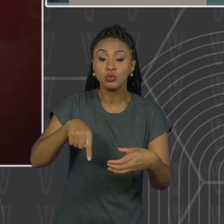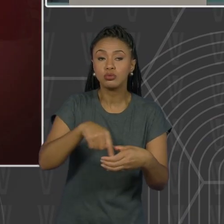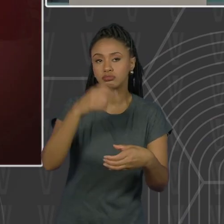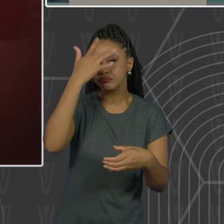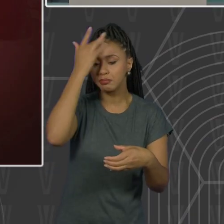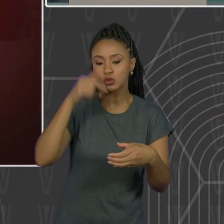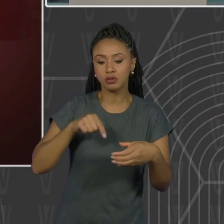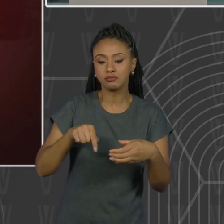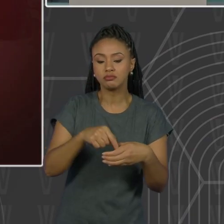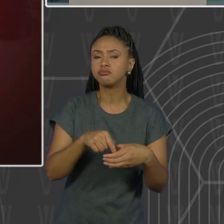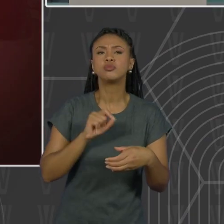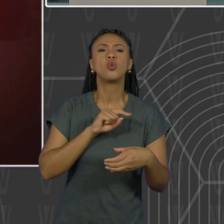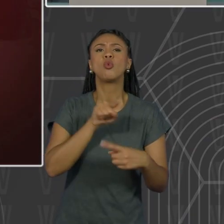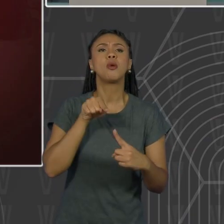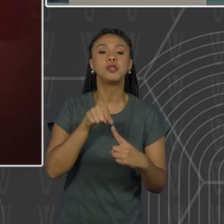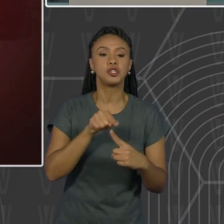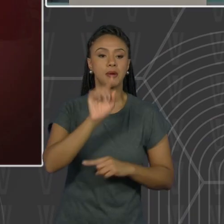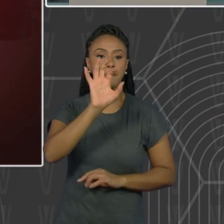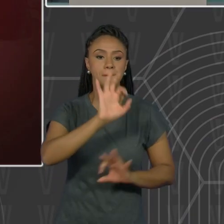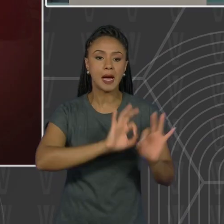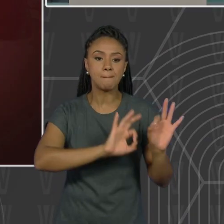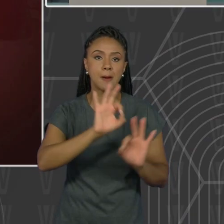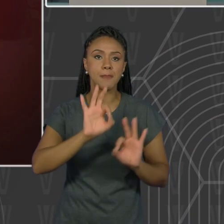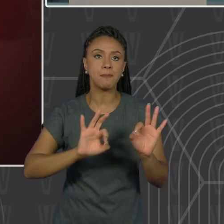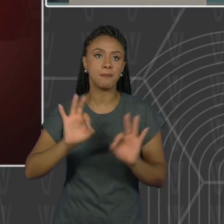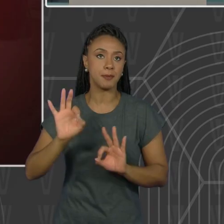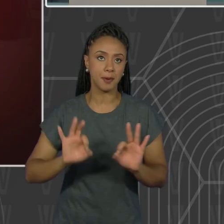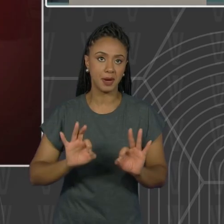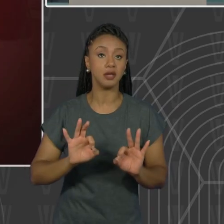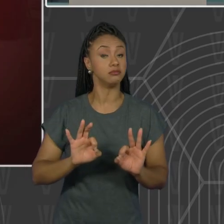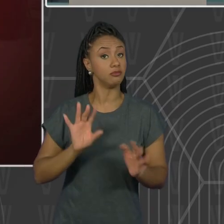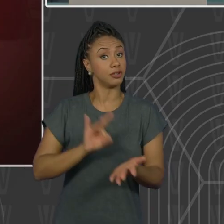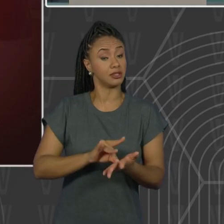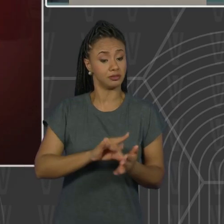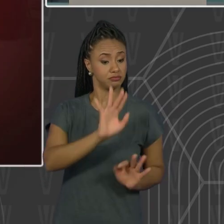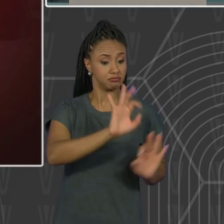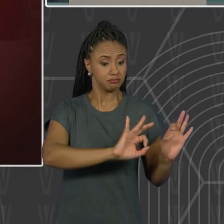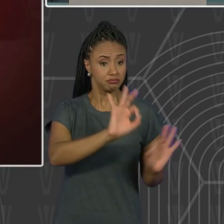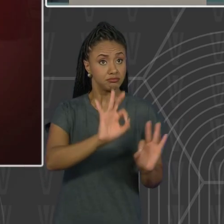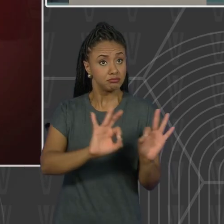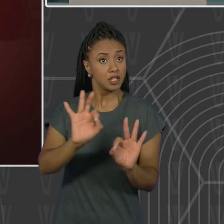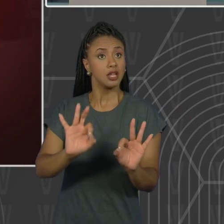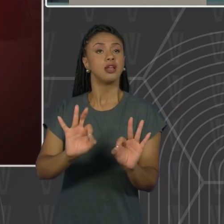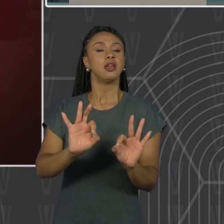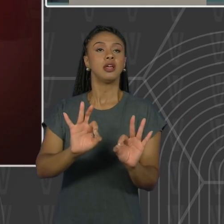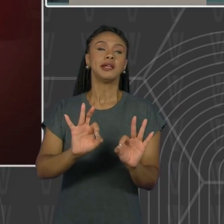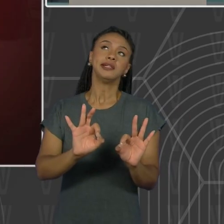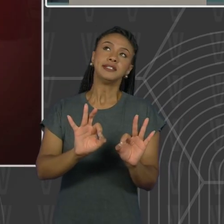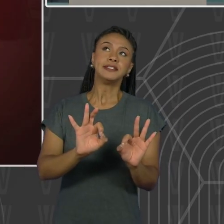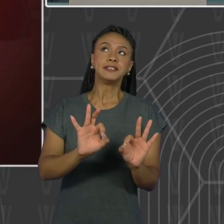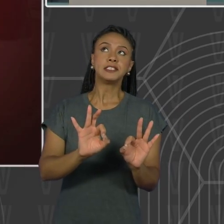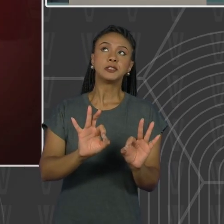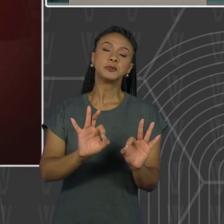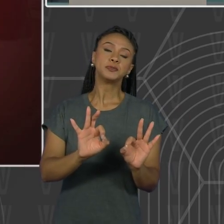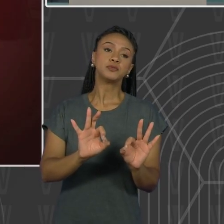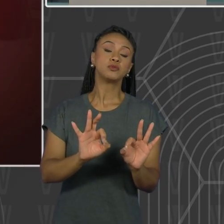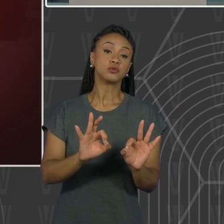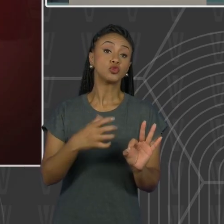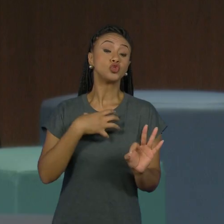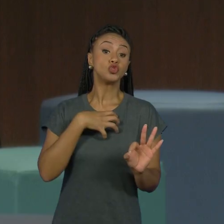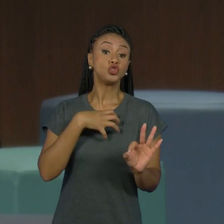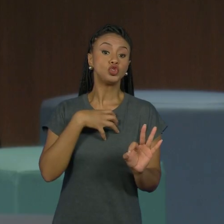construir, organizar um sistema, que seria a organização, de maneira